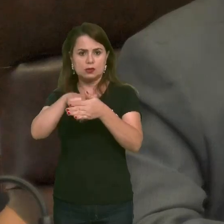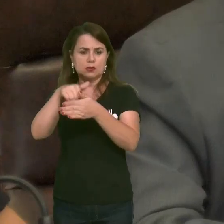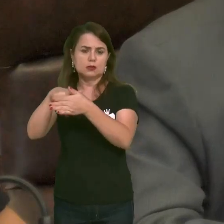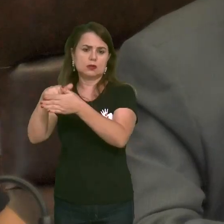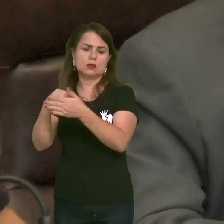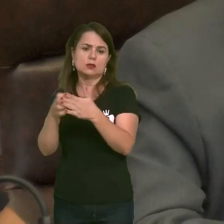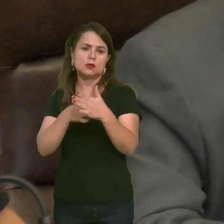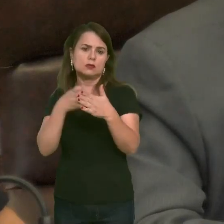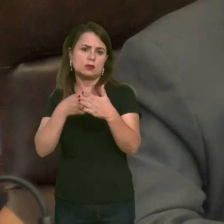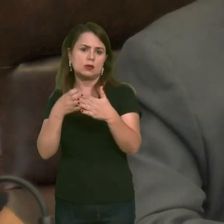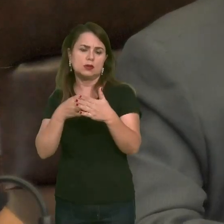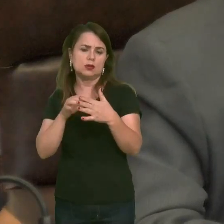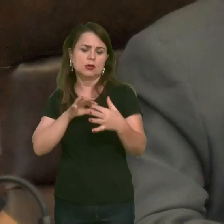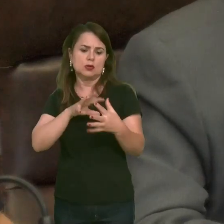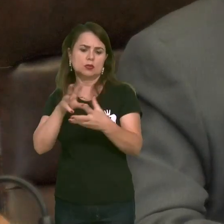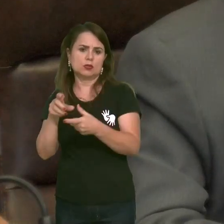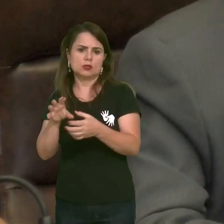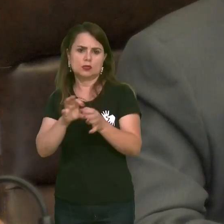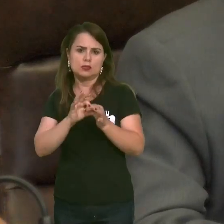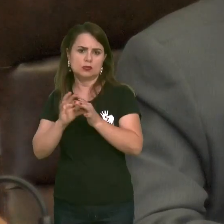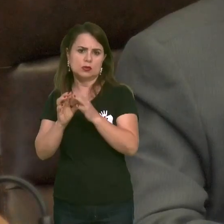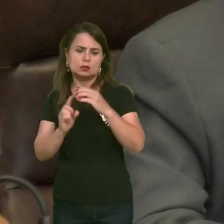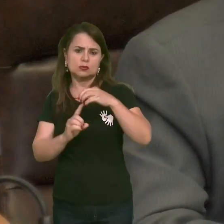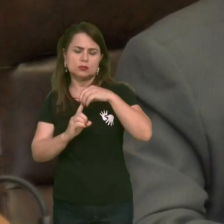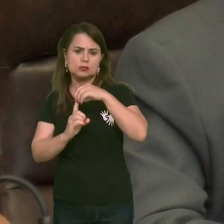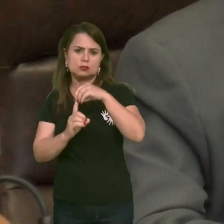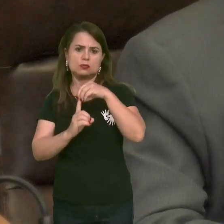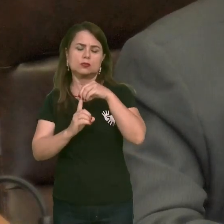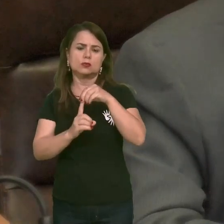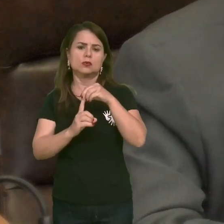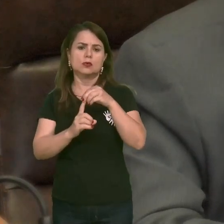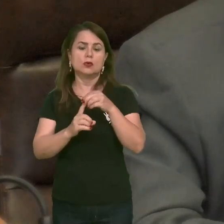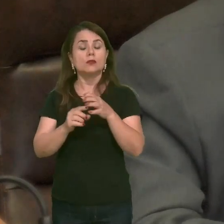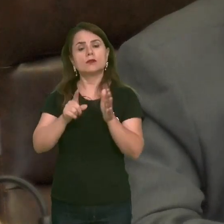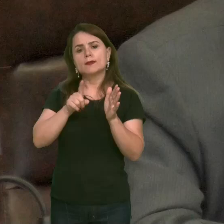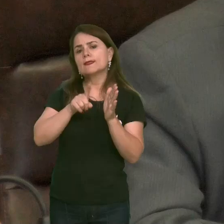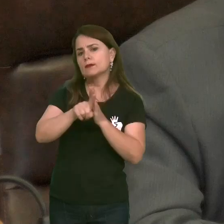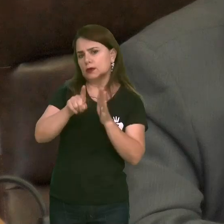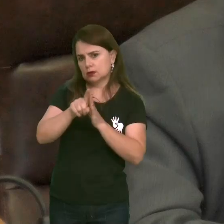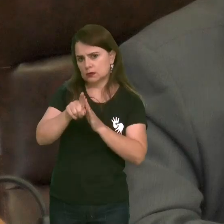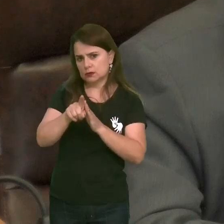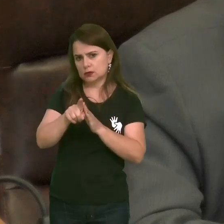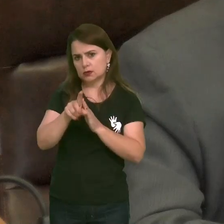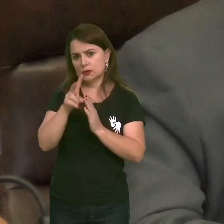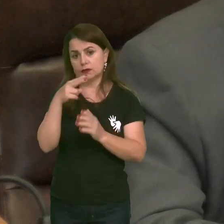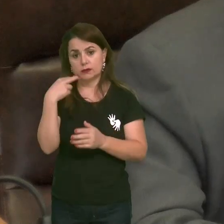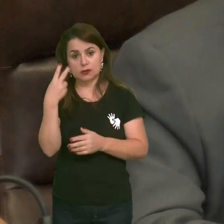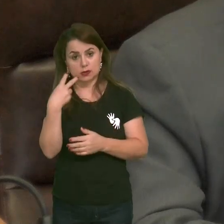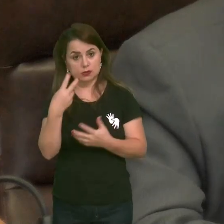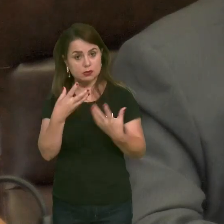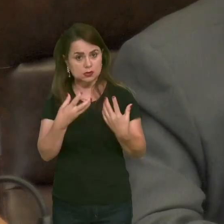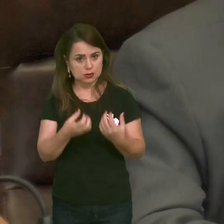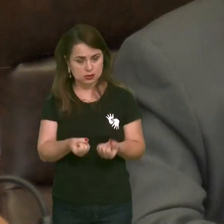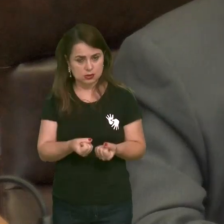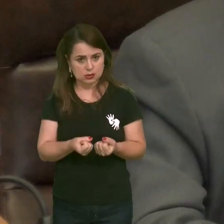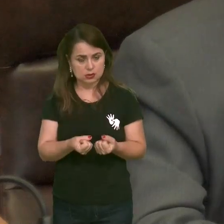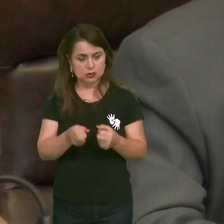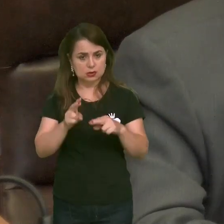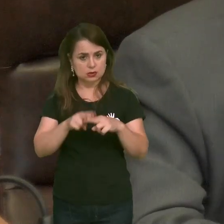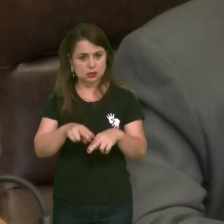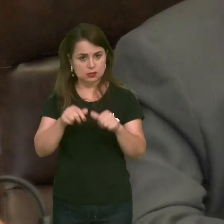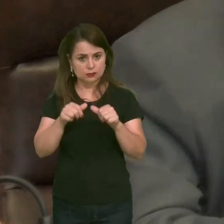em votação única os vereadores que aprovam o requerimento verbal formulado pelo vereador Eduardo Nascimento